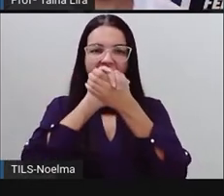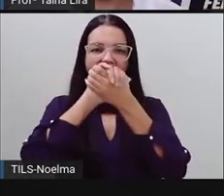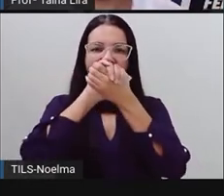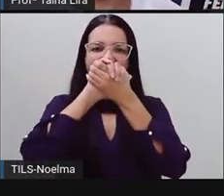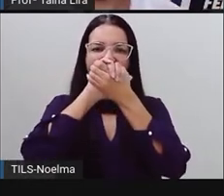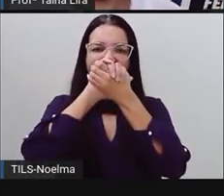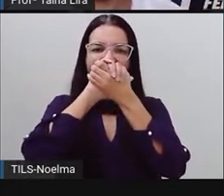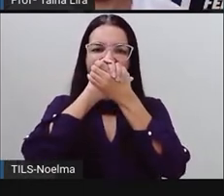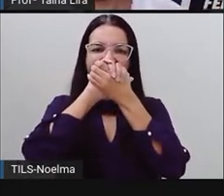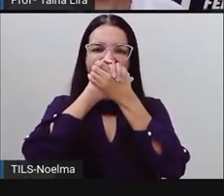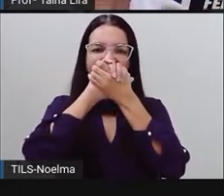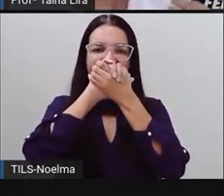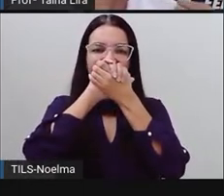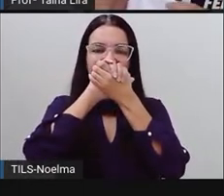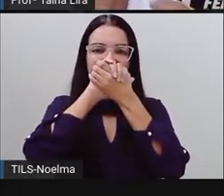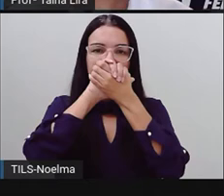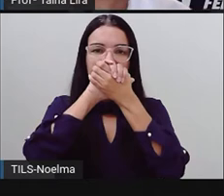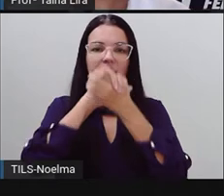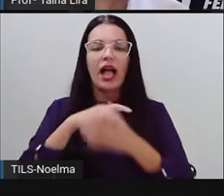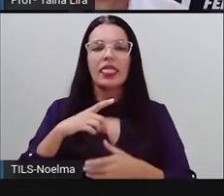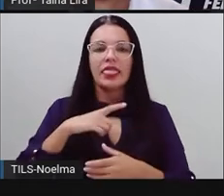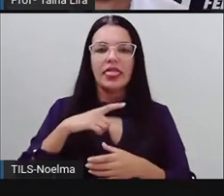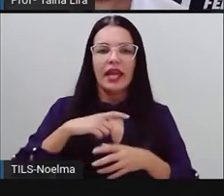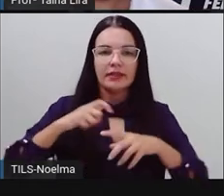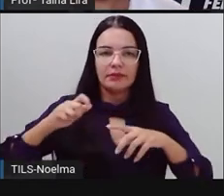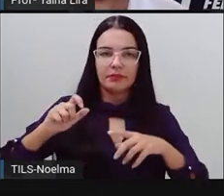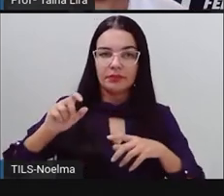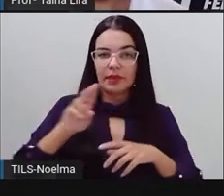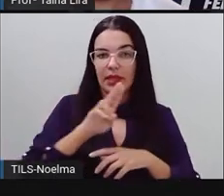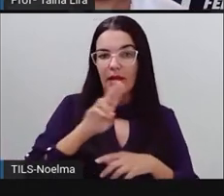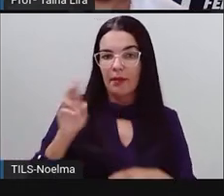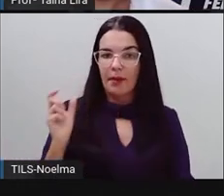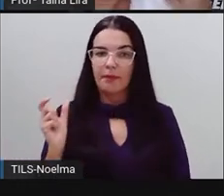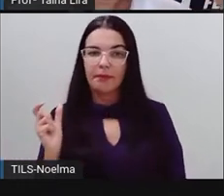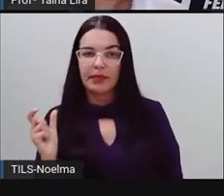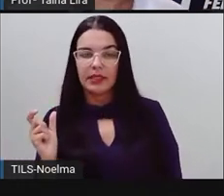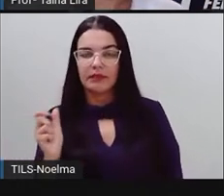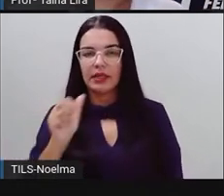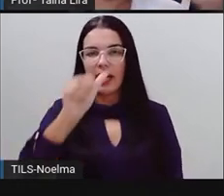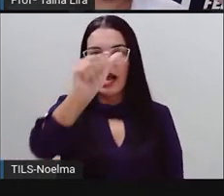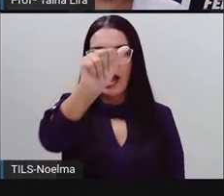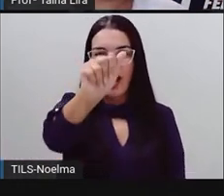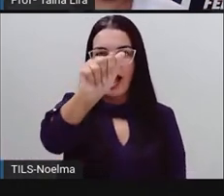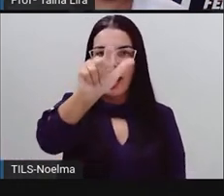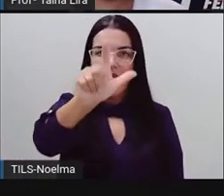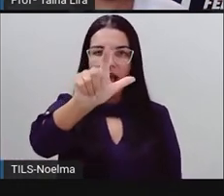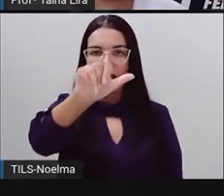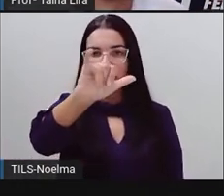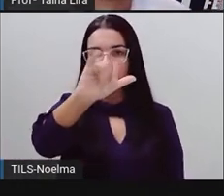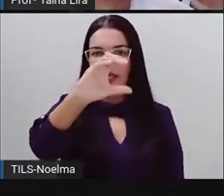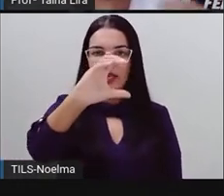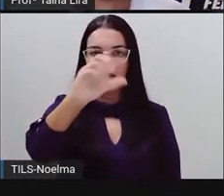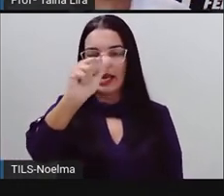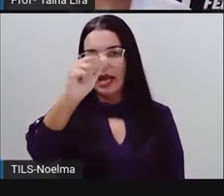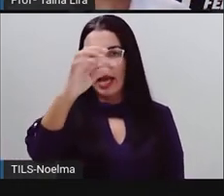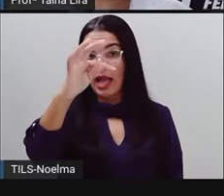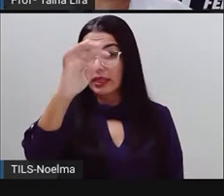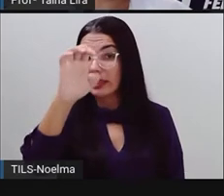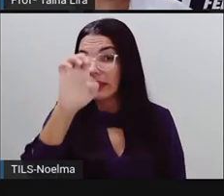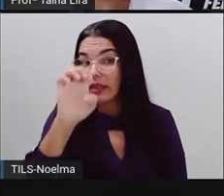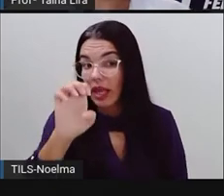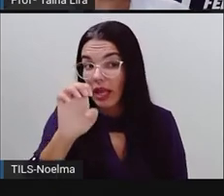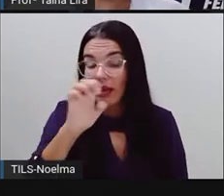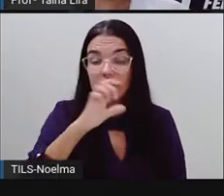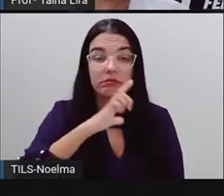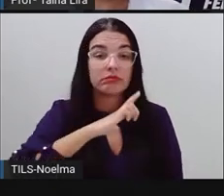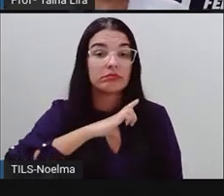palavra alicate a gente sabe que lá no final que vai ter ou eu fui Quando eu for escrever e aí